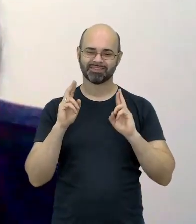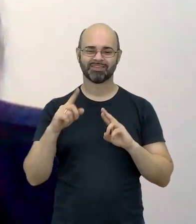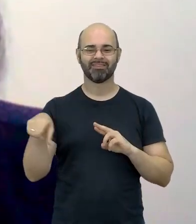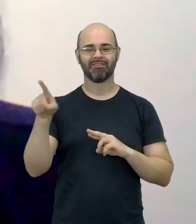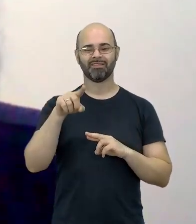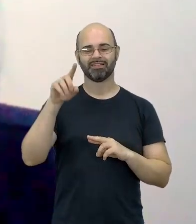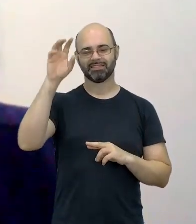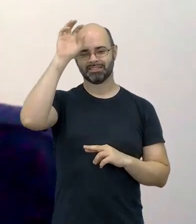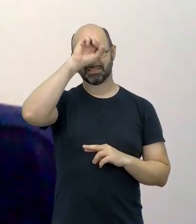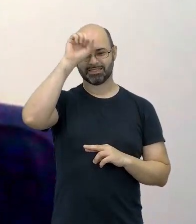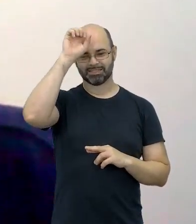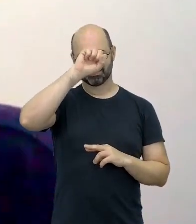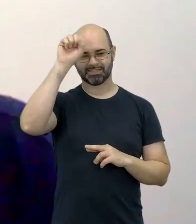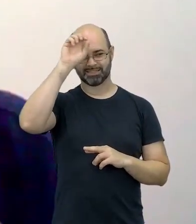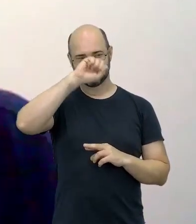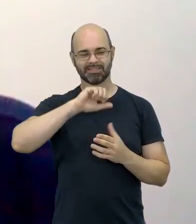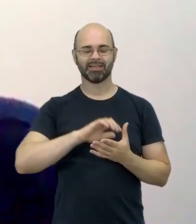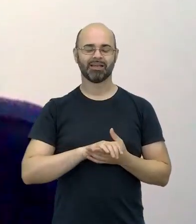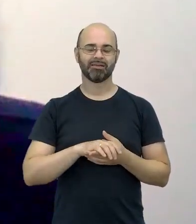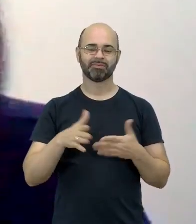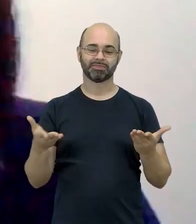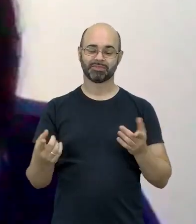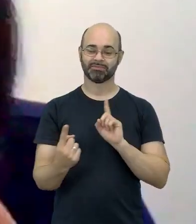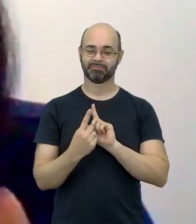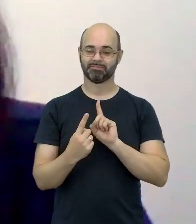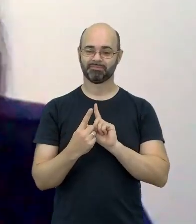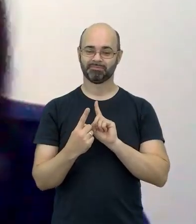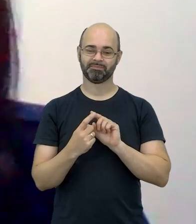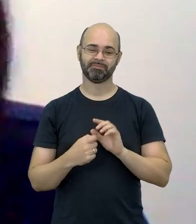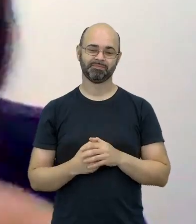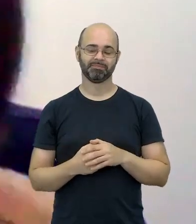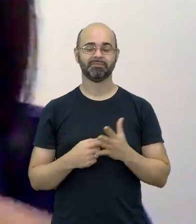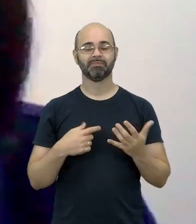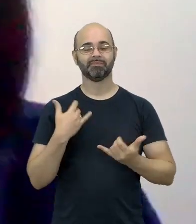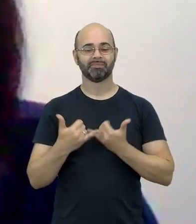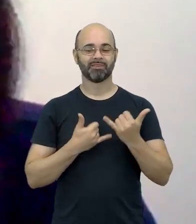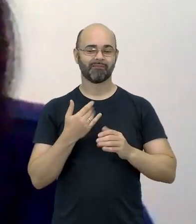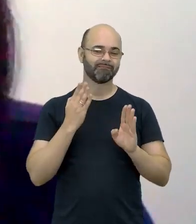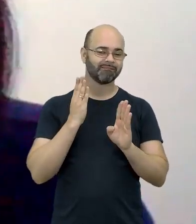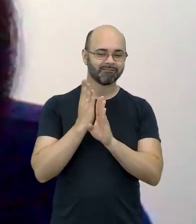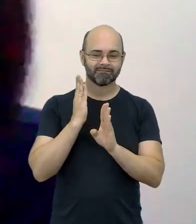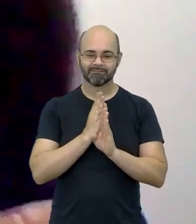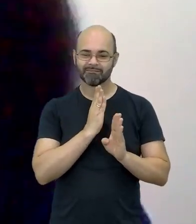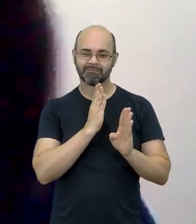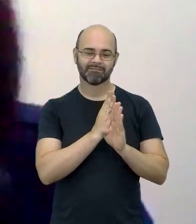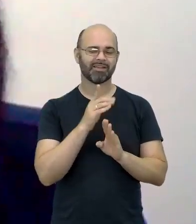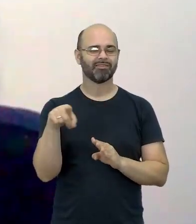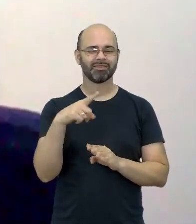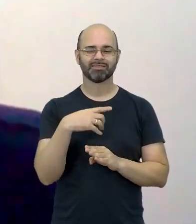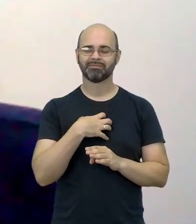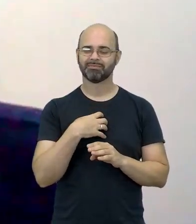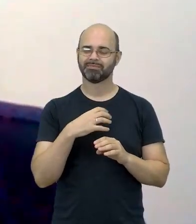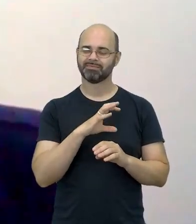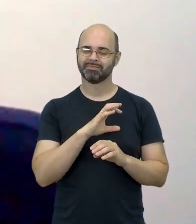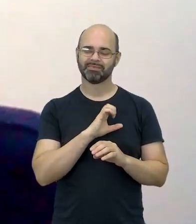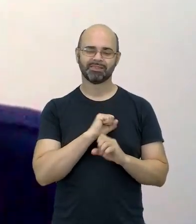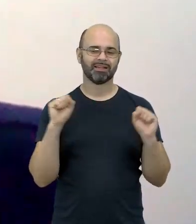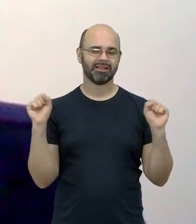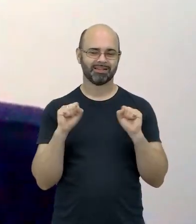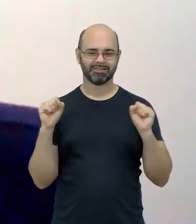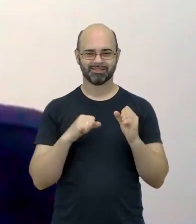ter aproveitado essa formação e façam o jogo da adivinhação, que eu sei que vocês vão adorar, né?